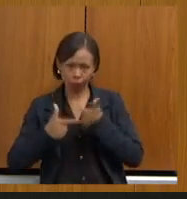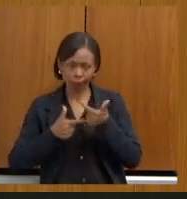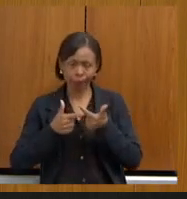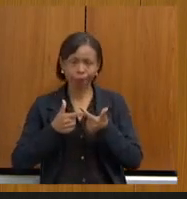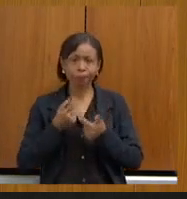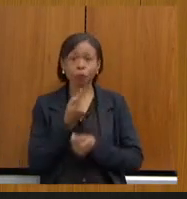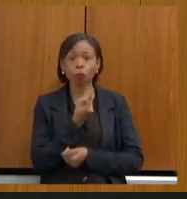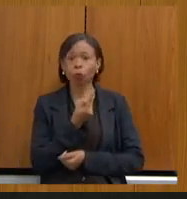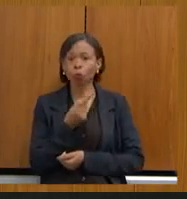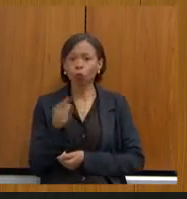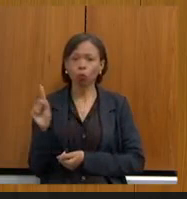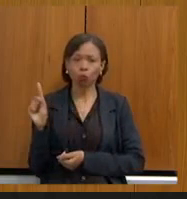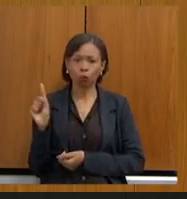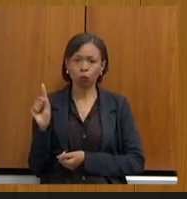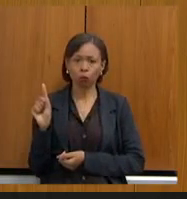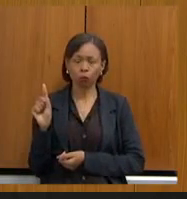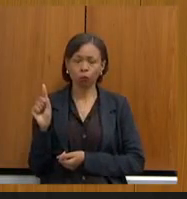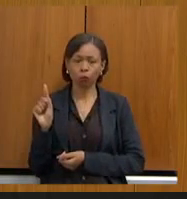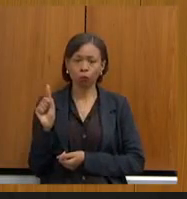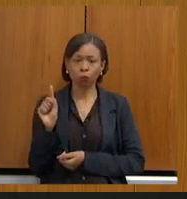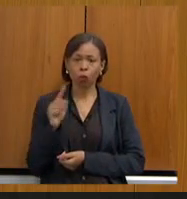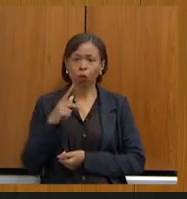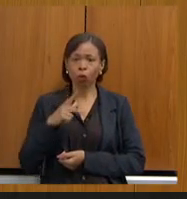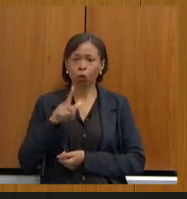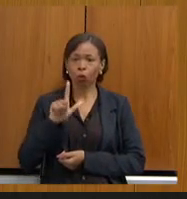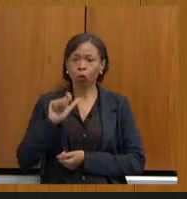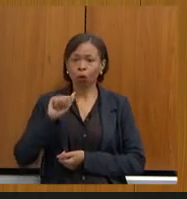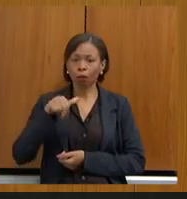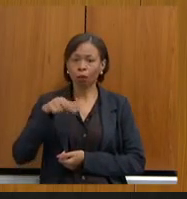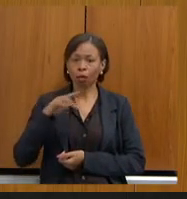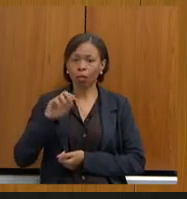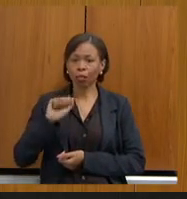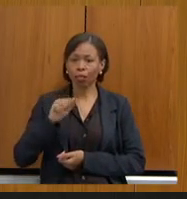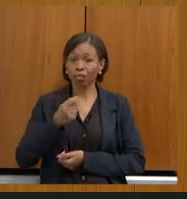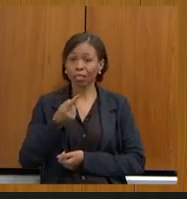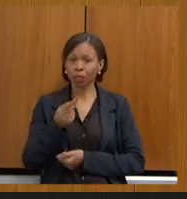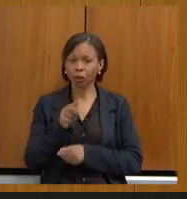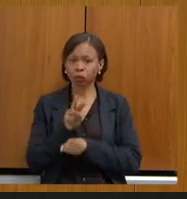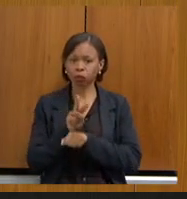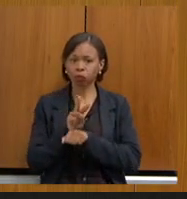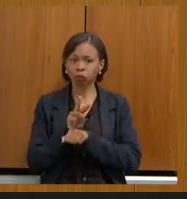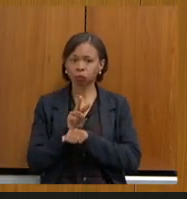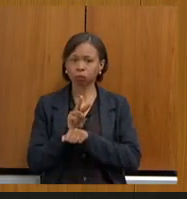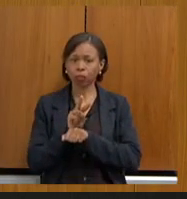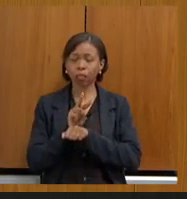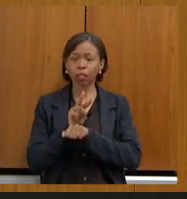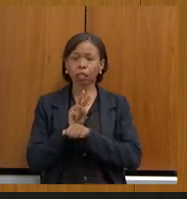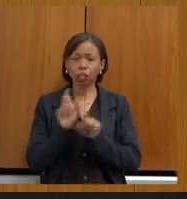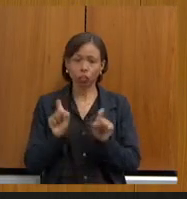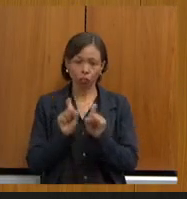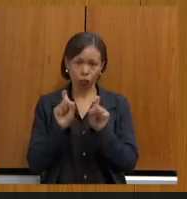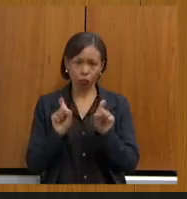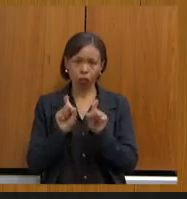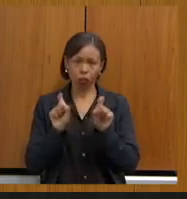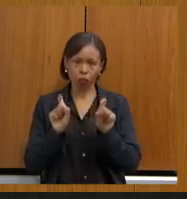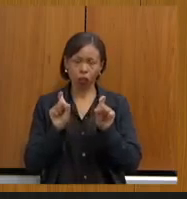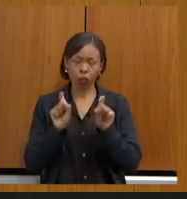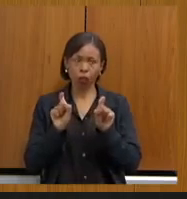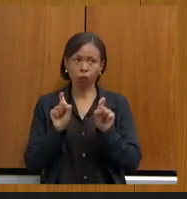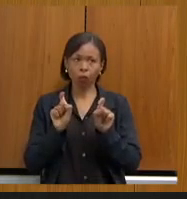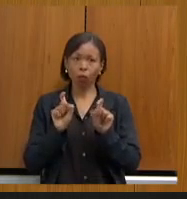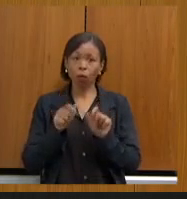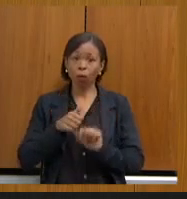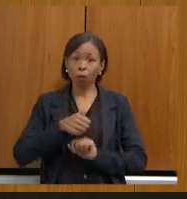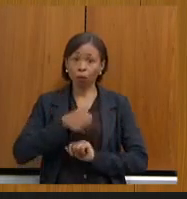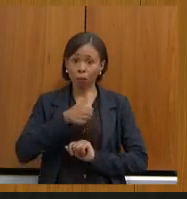por último sobre o plantão digital não há no primeiro momento nós implantamos